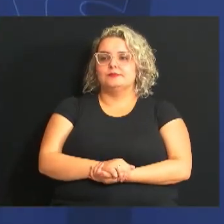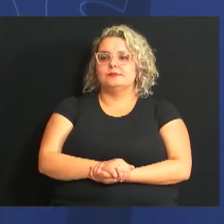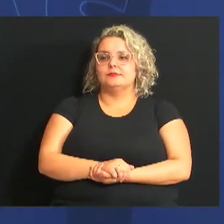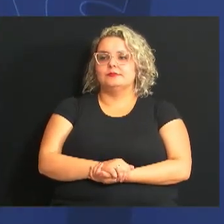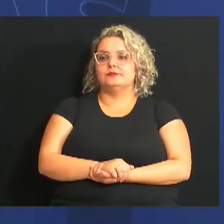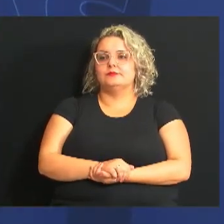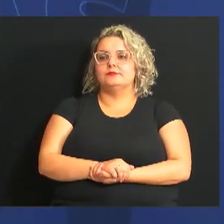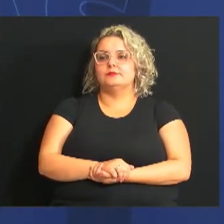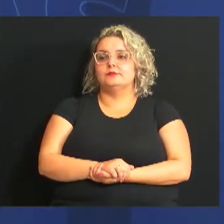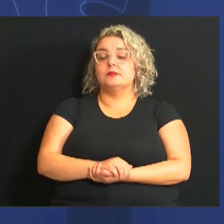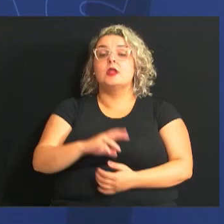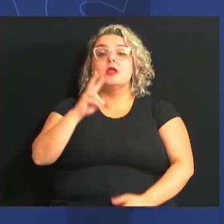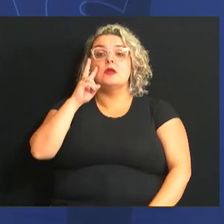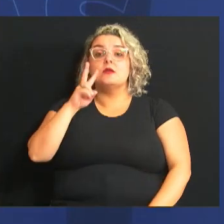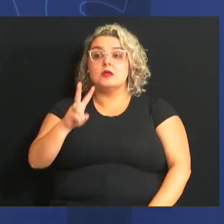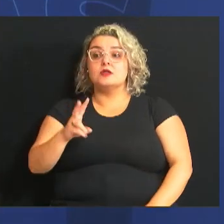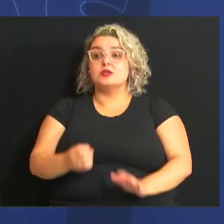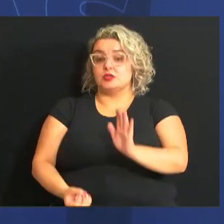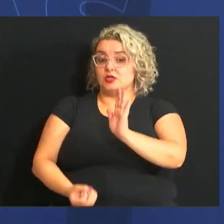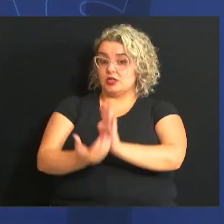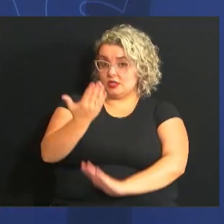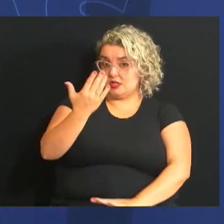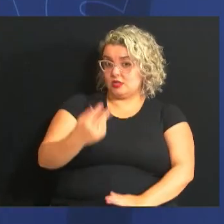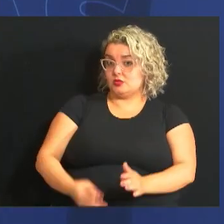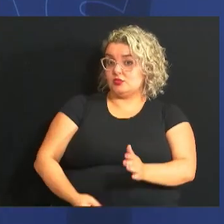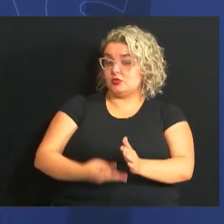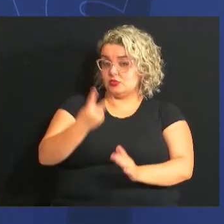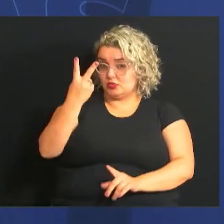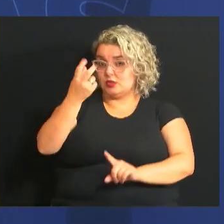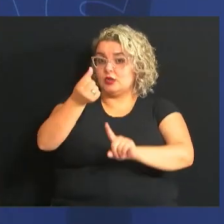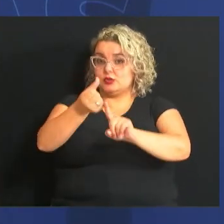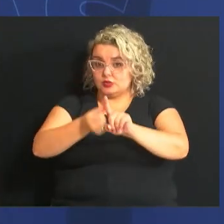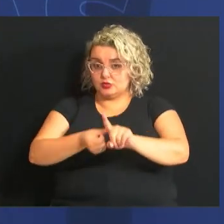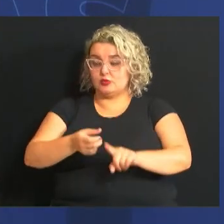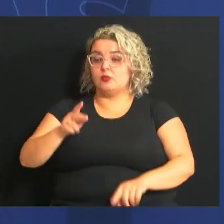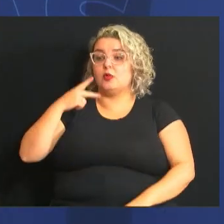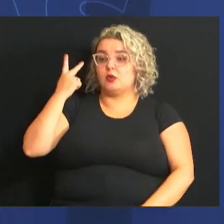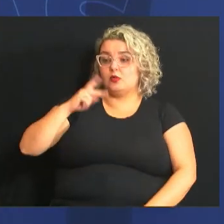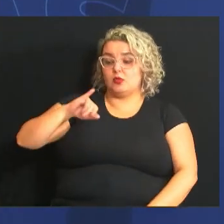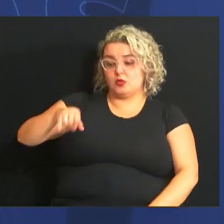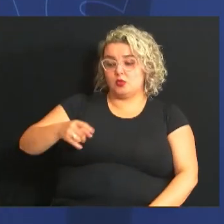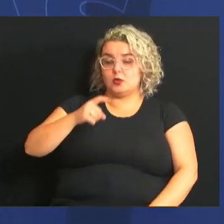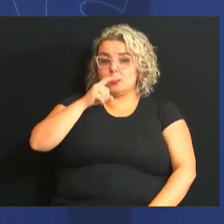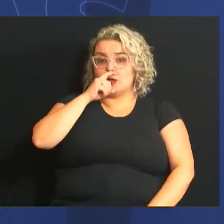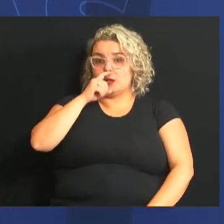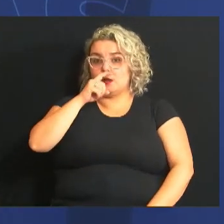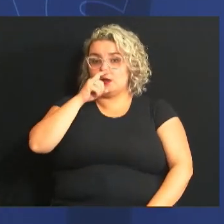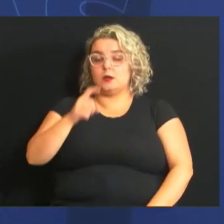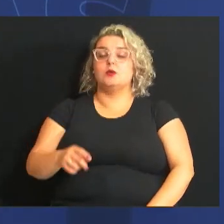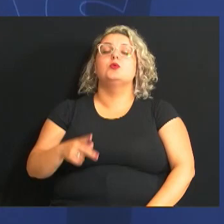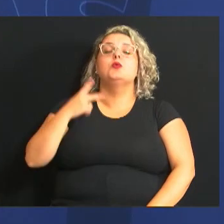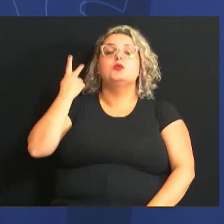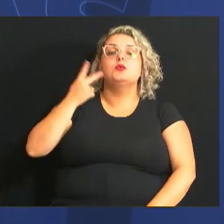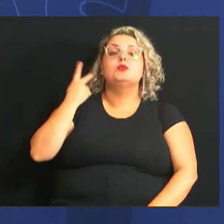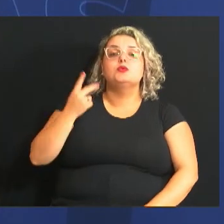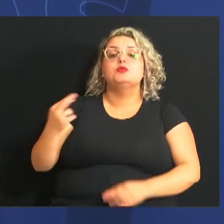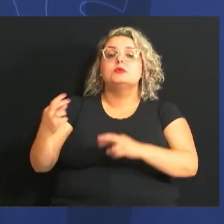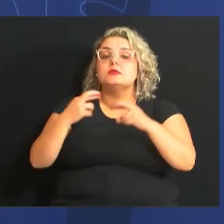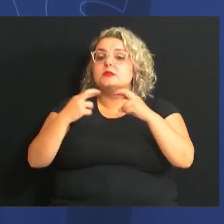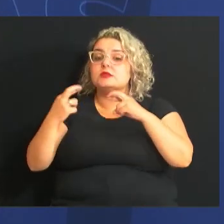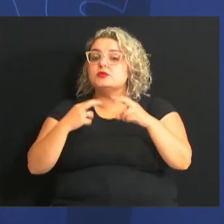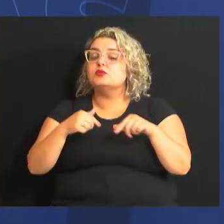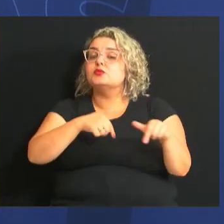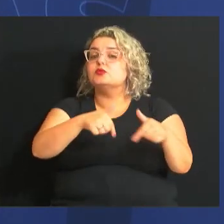E olha só, criado no segundo semestre pelo vereador Jorge Schneider, o parlamentar analisou o trabalho realizado